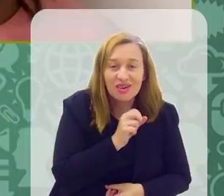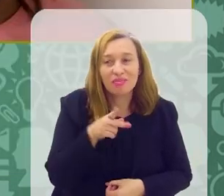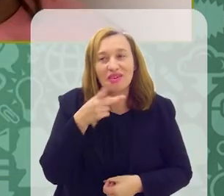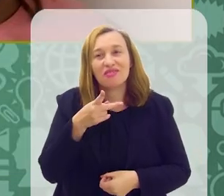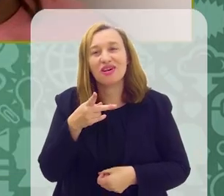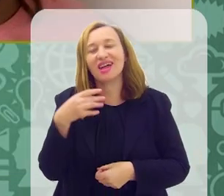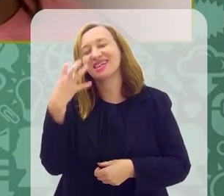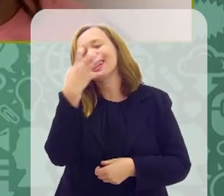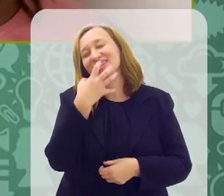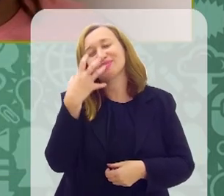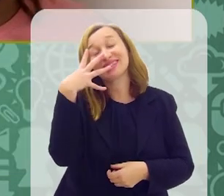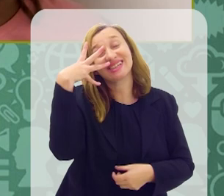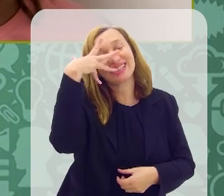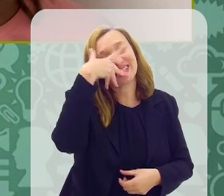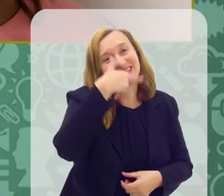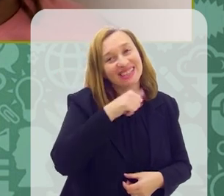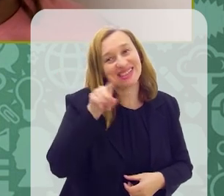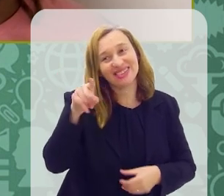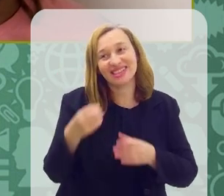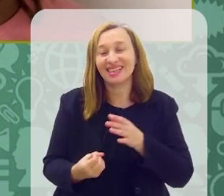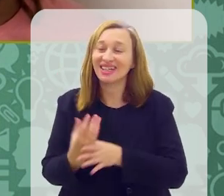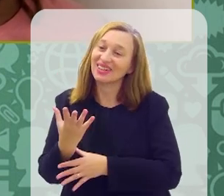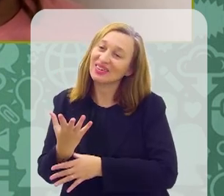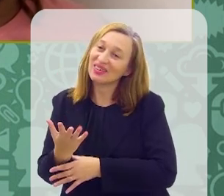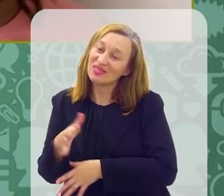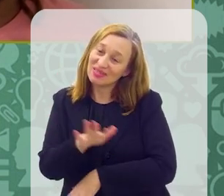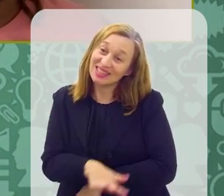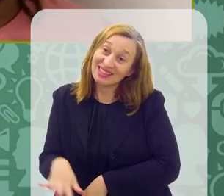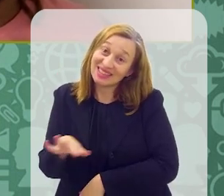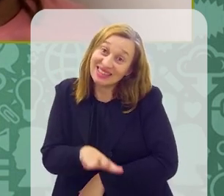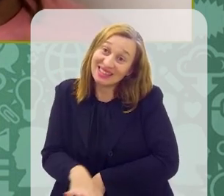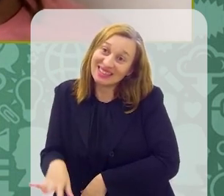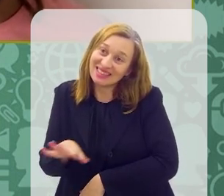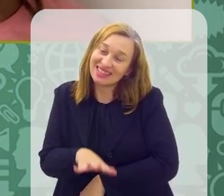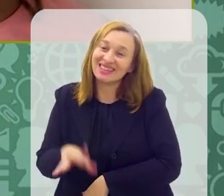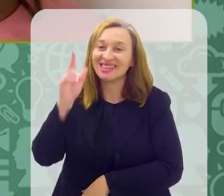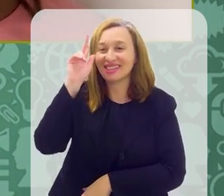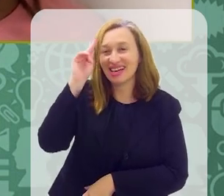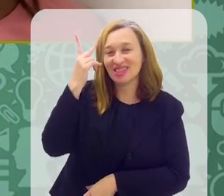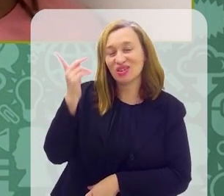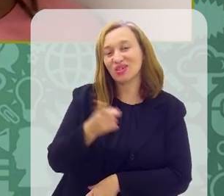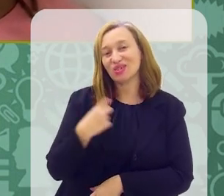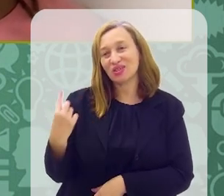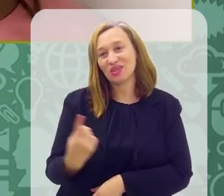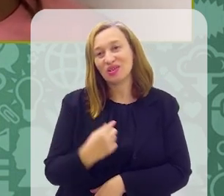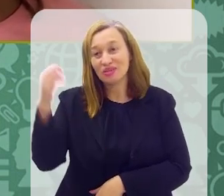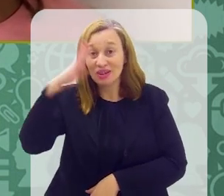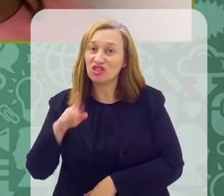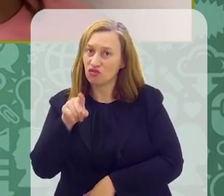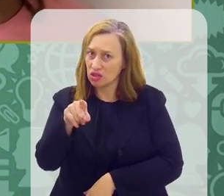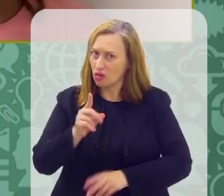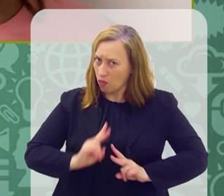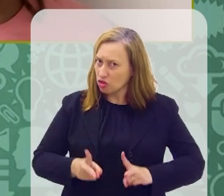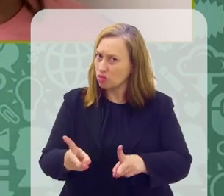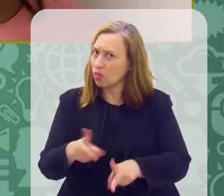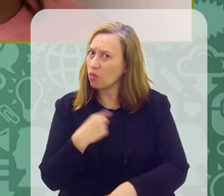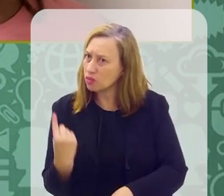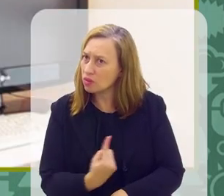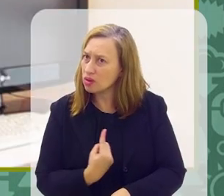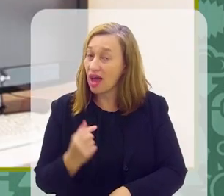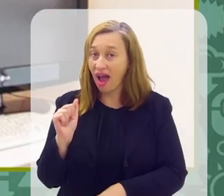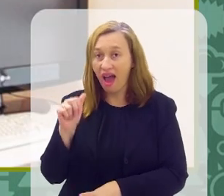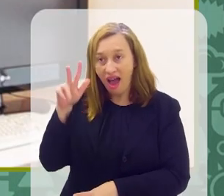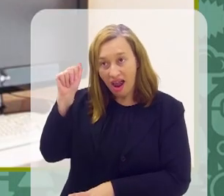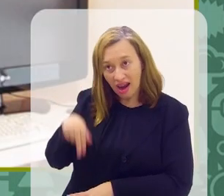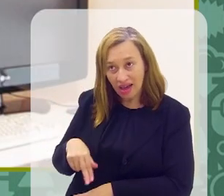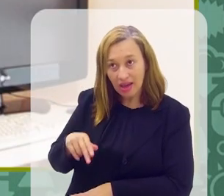voltar correndo para falar dessa música linda que você fez para figuras ilustres da história do nosso Brasil. Você fica com a